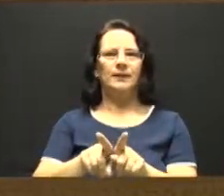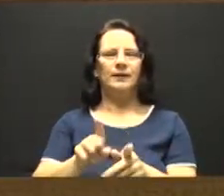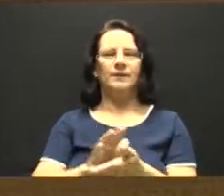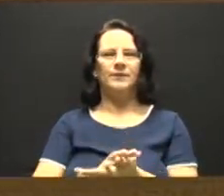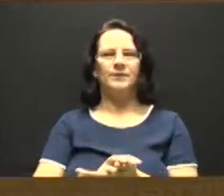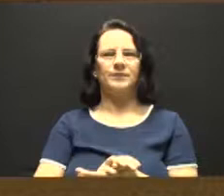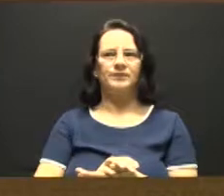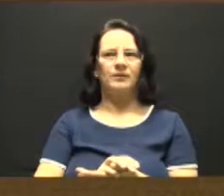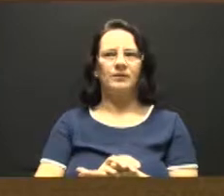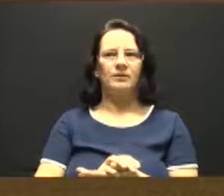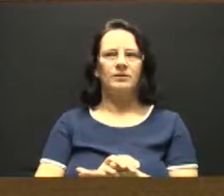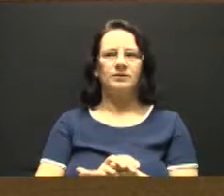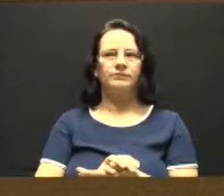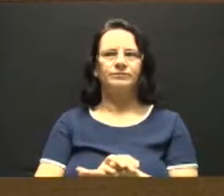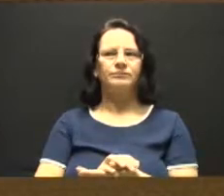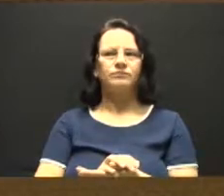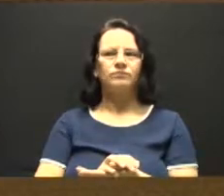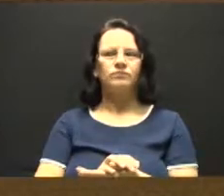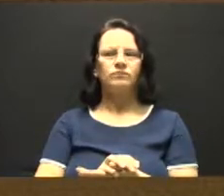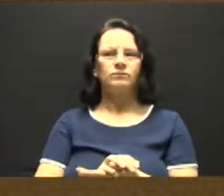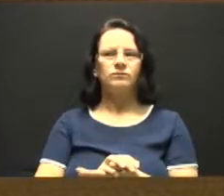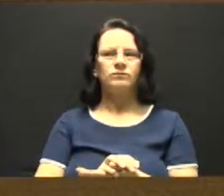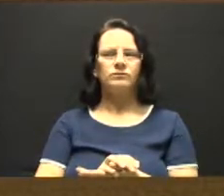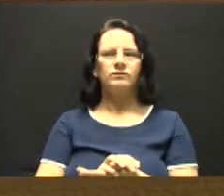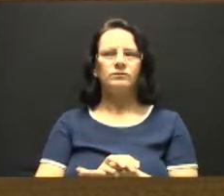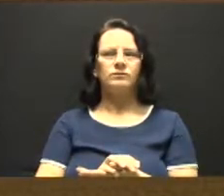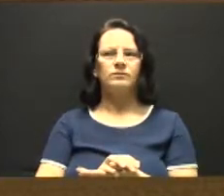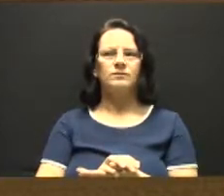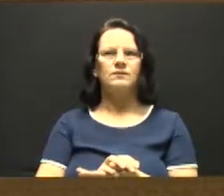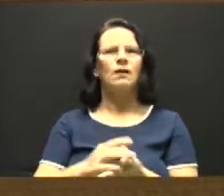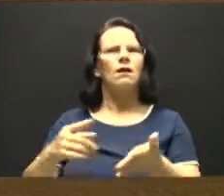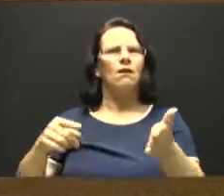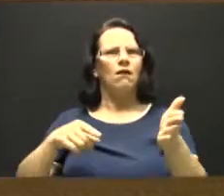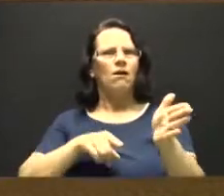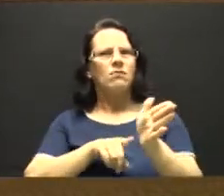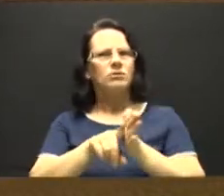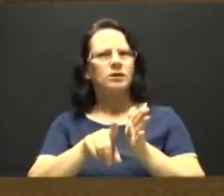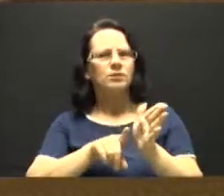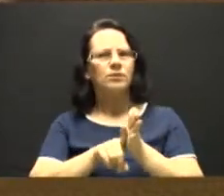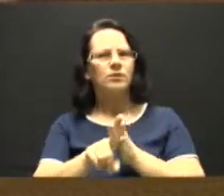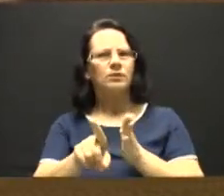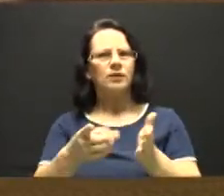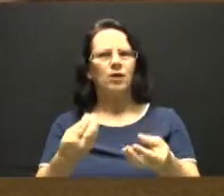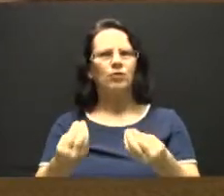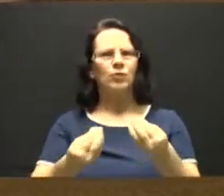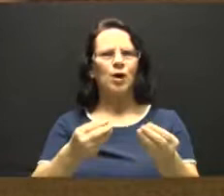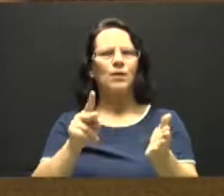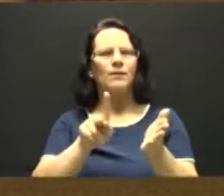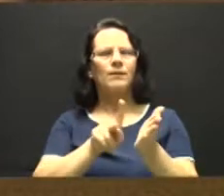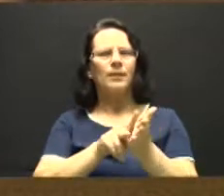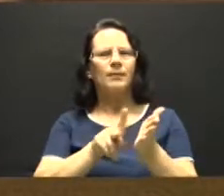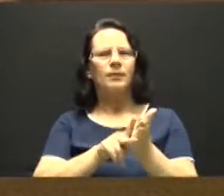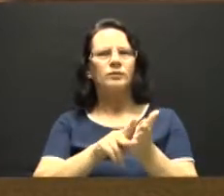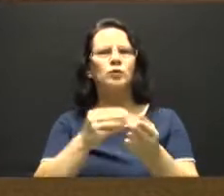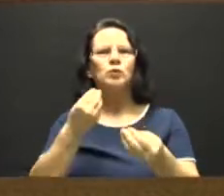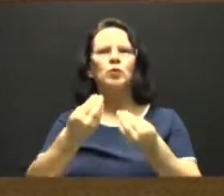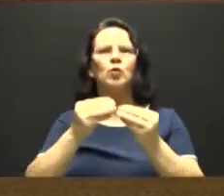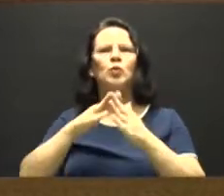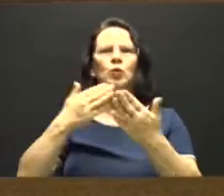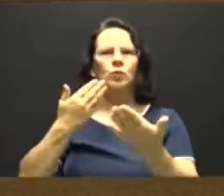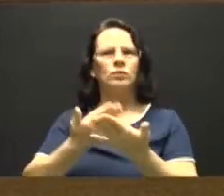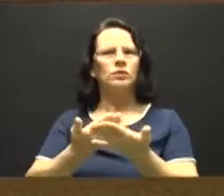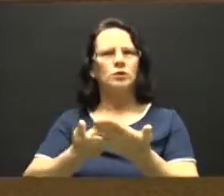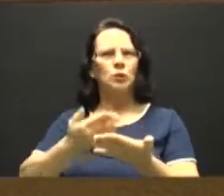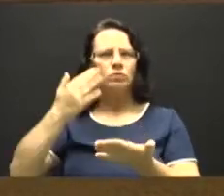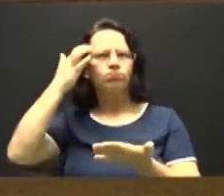maravilhar se do maravilhar-se ao questionar se a respeito do papel da ciência podemos